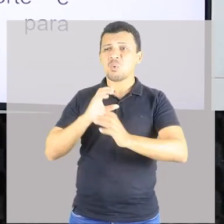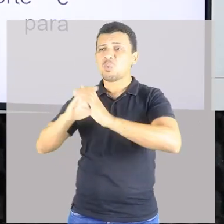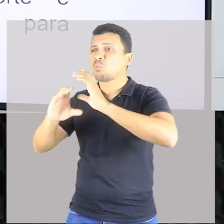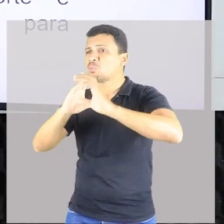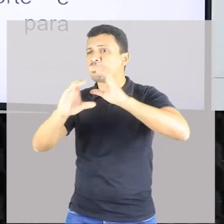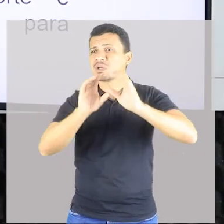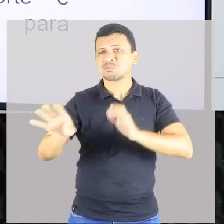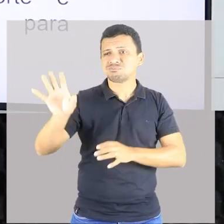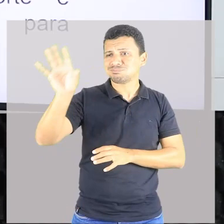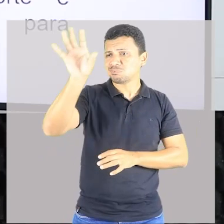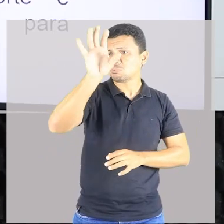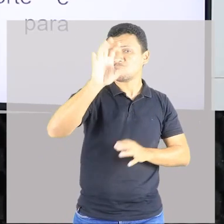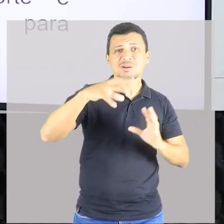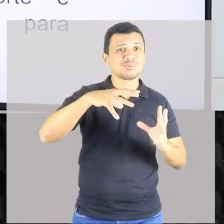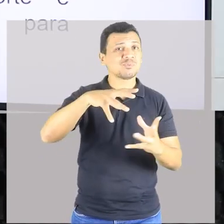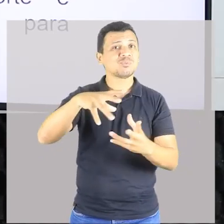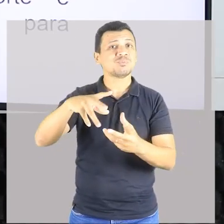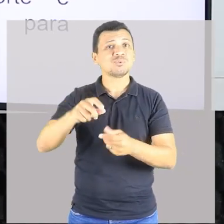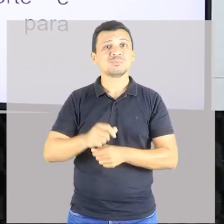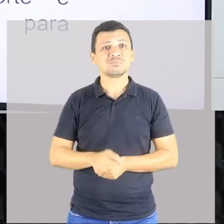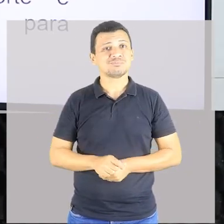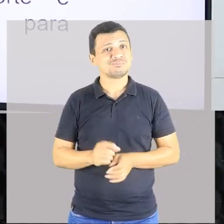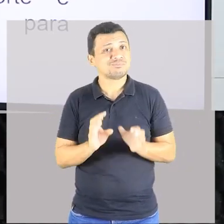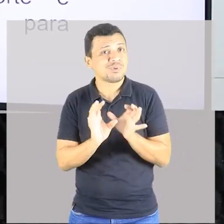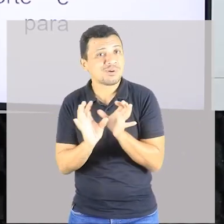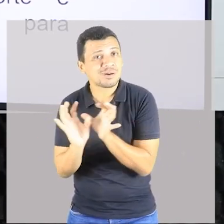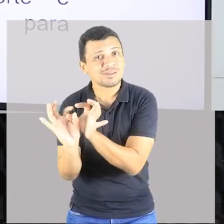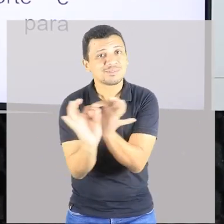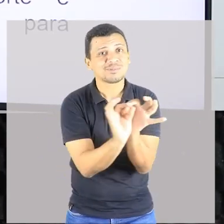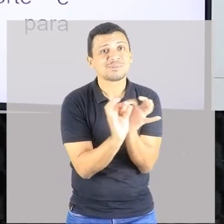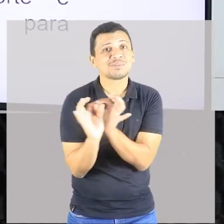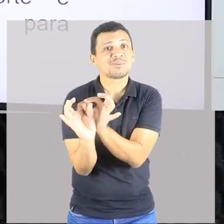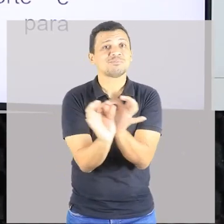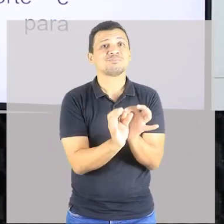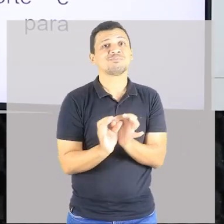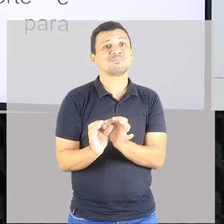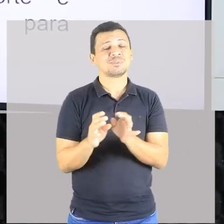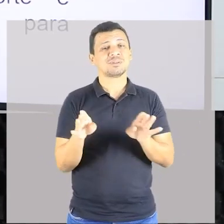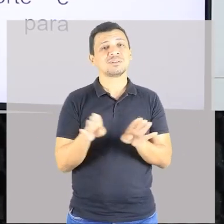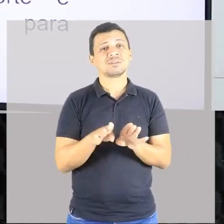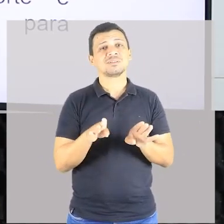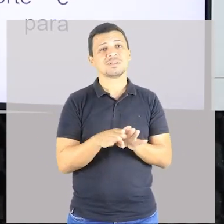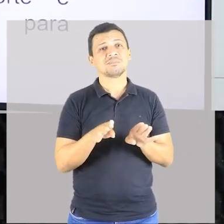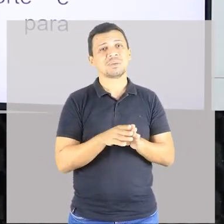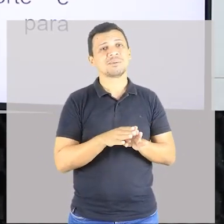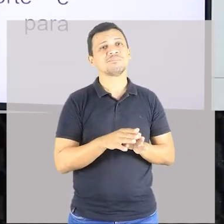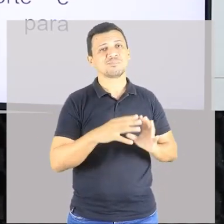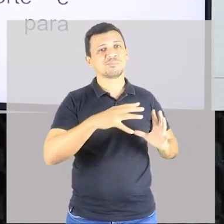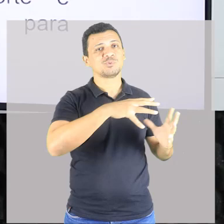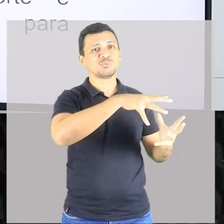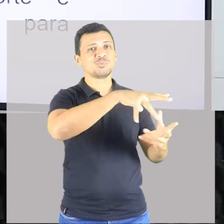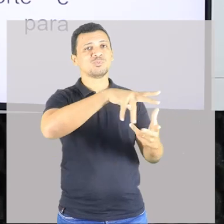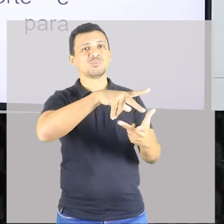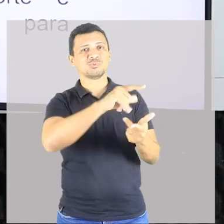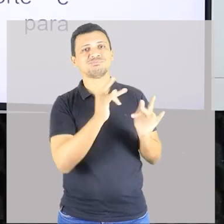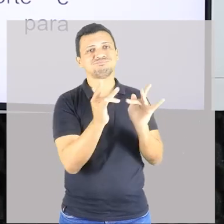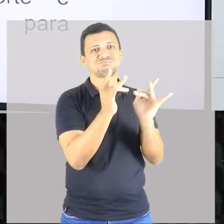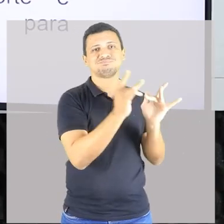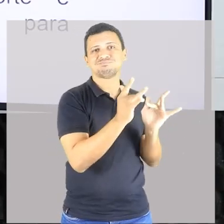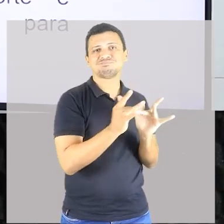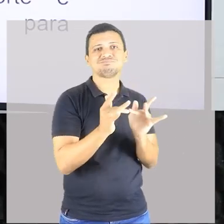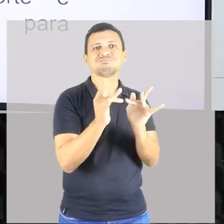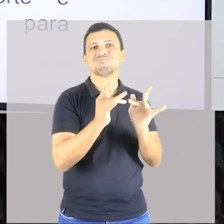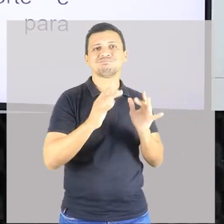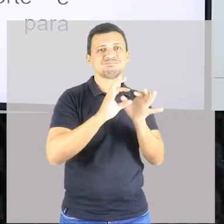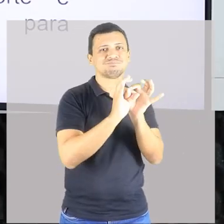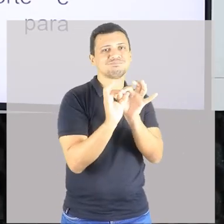partes do mundo, eu aumento a integração mundial. E o resultado, eu aumento o processo de globalização. Tá?